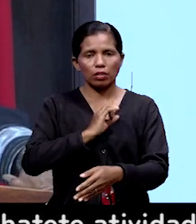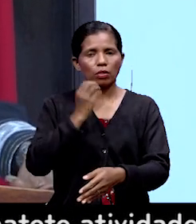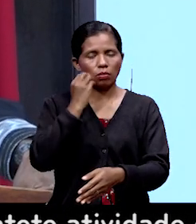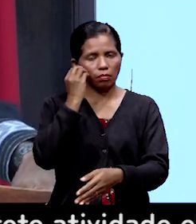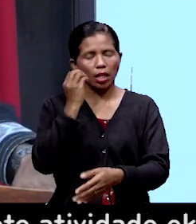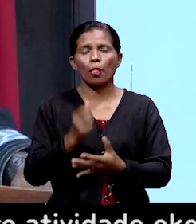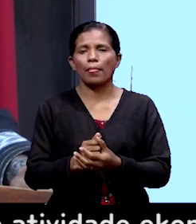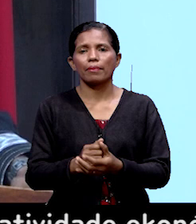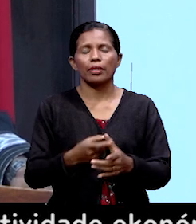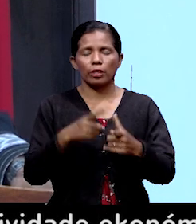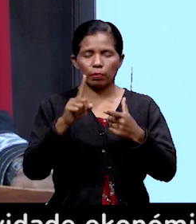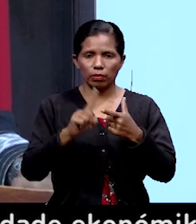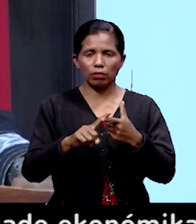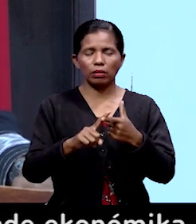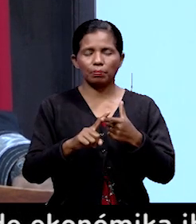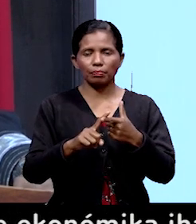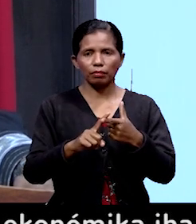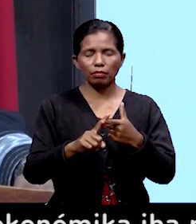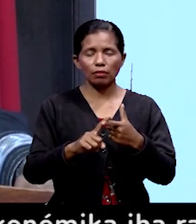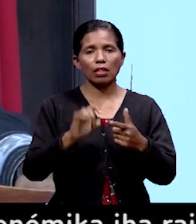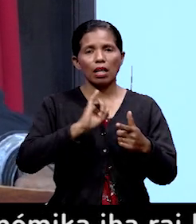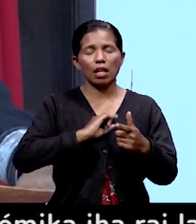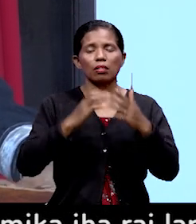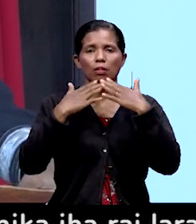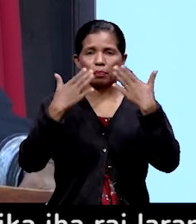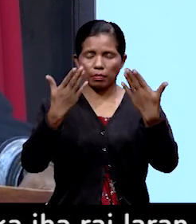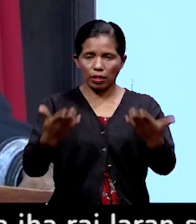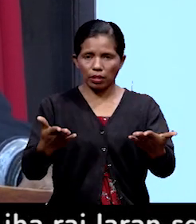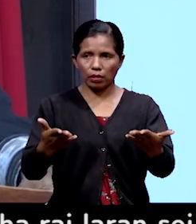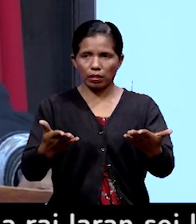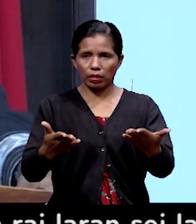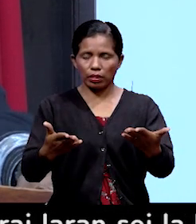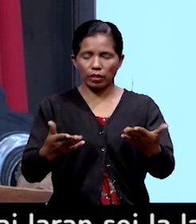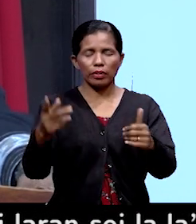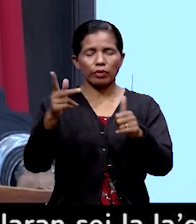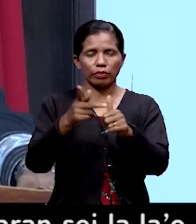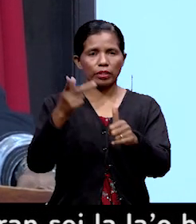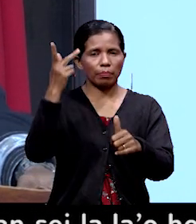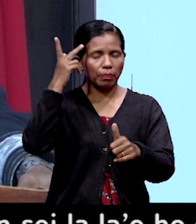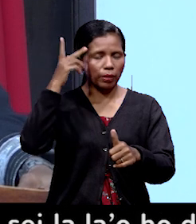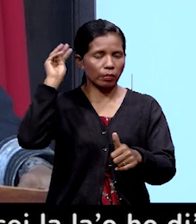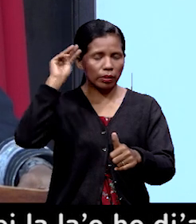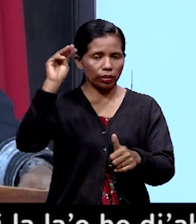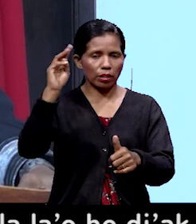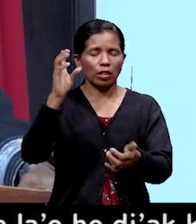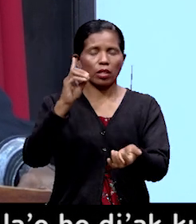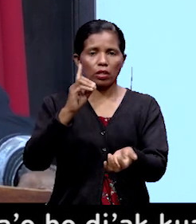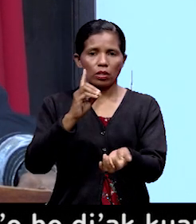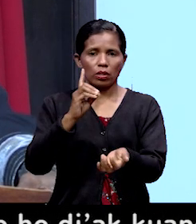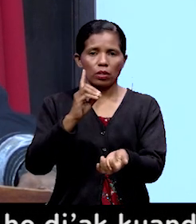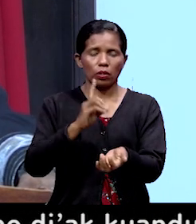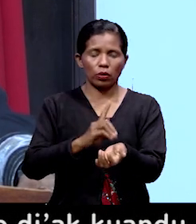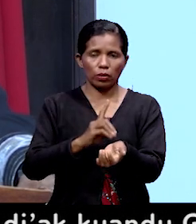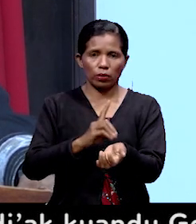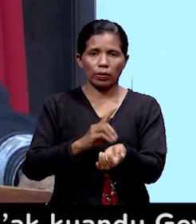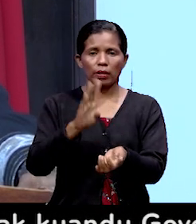lugar, vamos aproveitar e agradecer a senhora vice-primeira-ministra, doutora Berta,